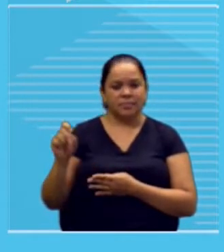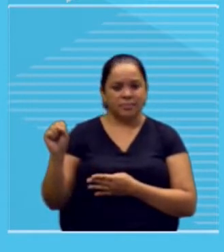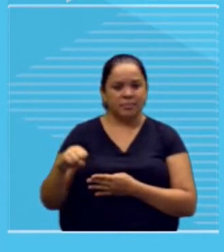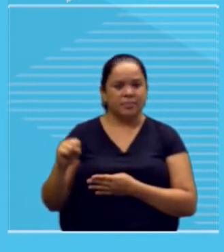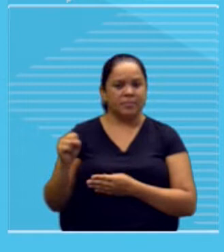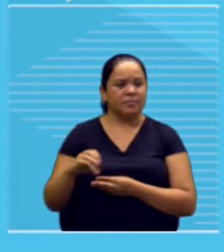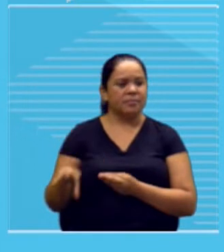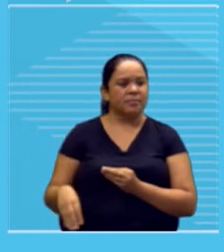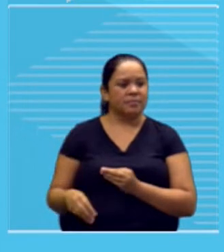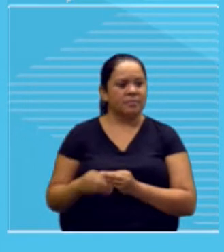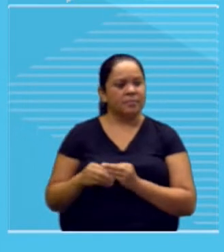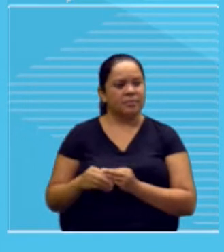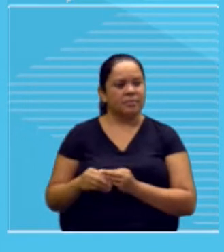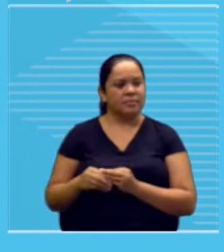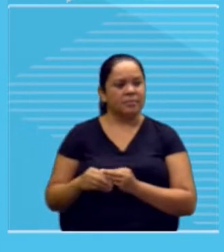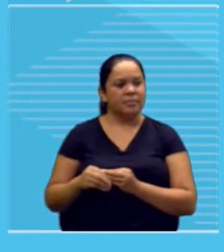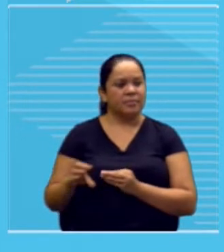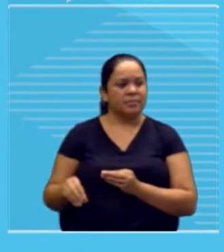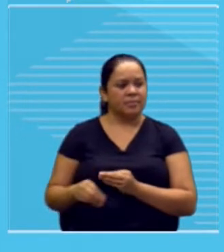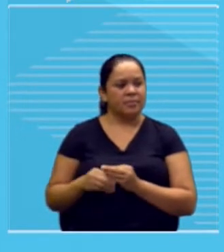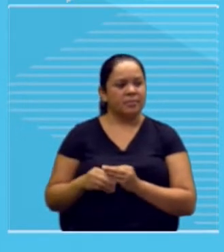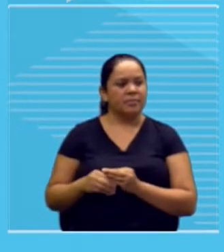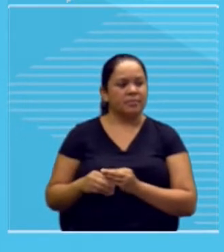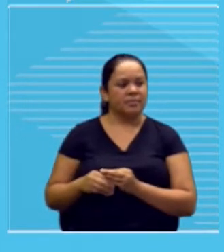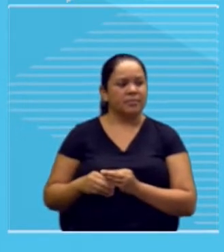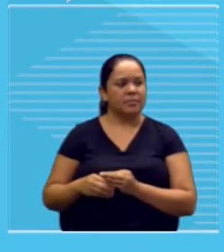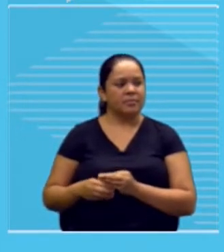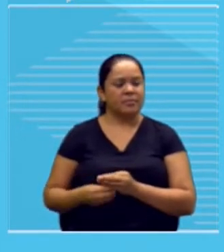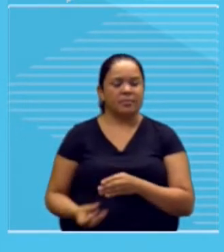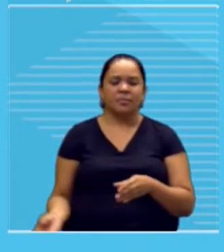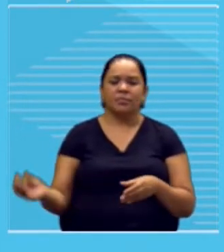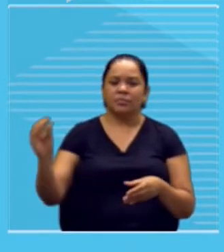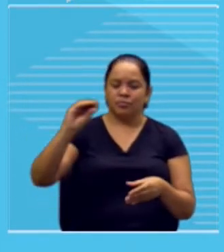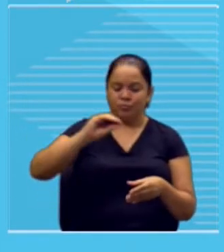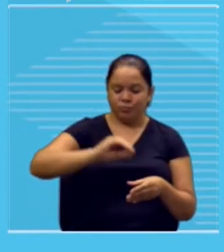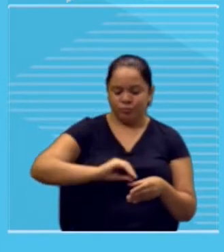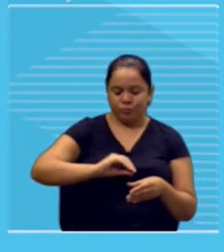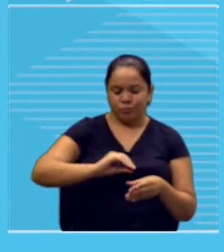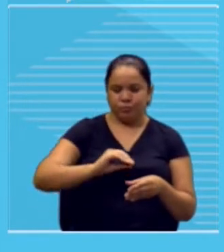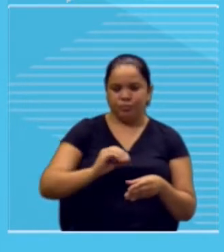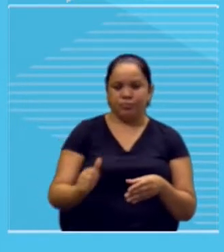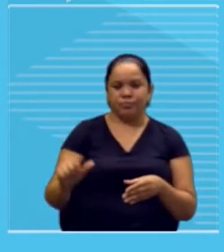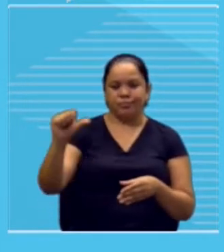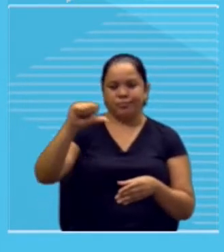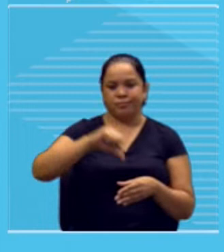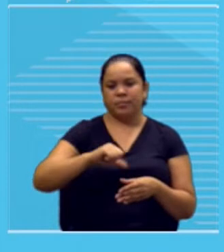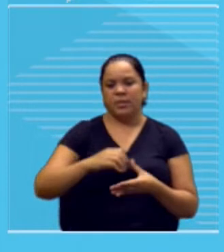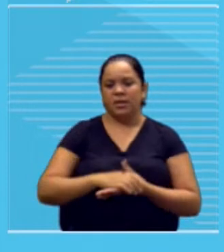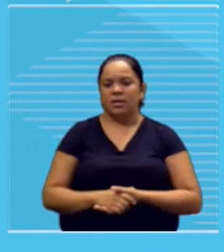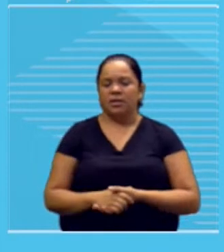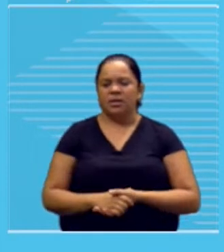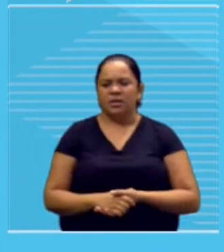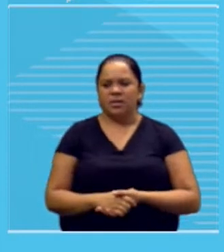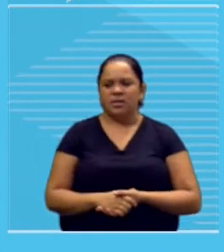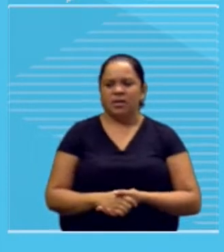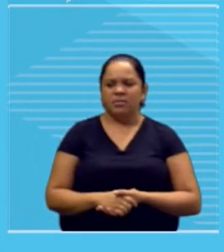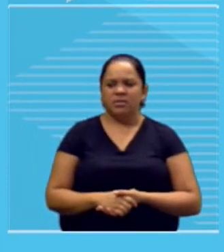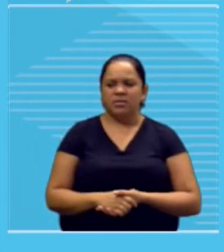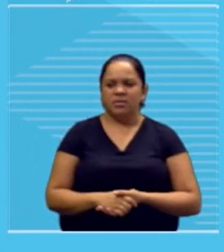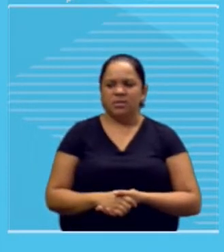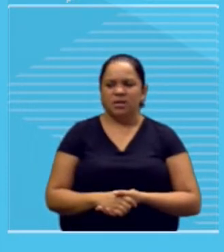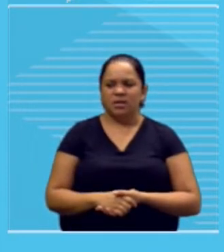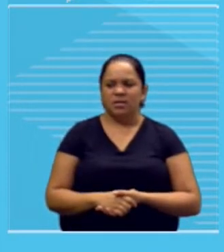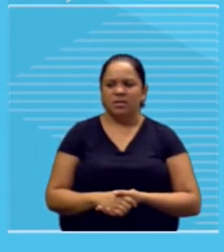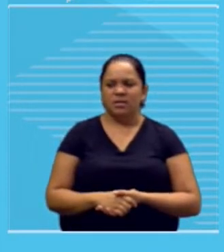coloque resfria derrame é claro instruções letra Z fazer um convite que é que vocês acham gente